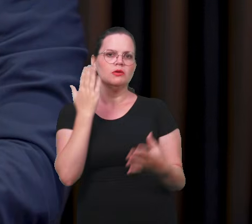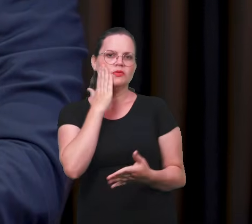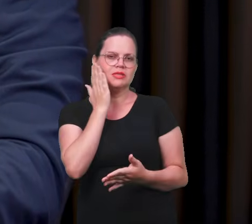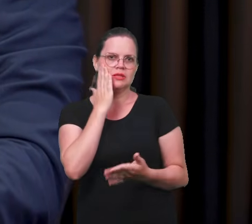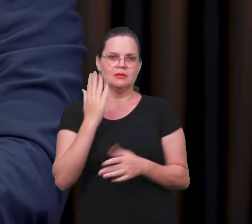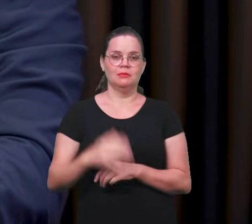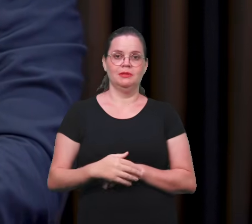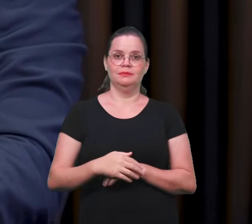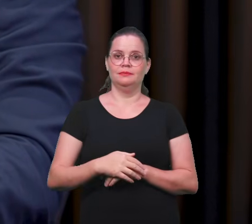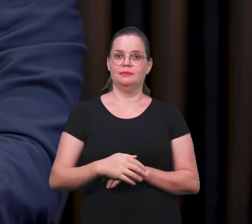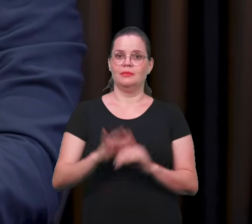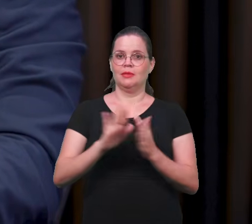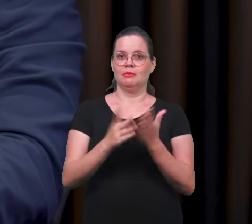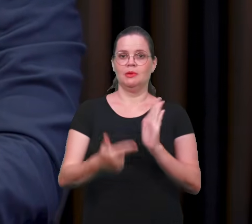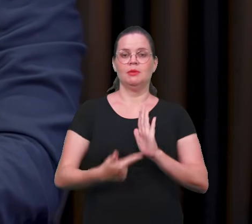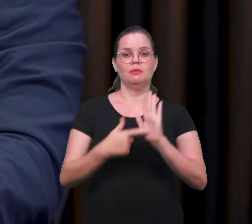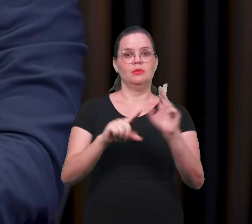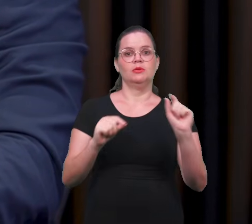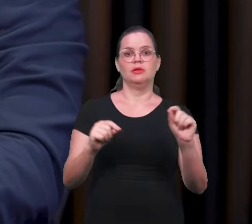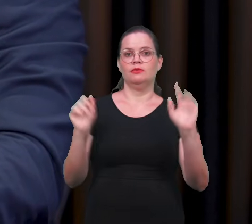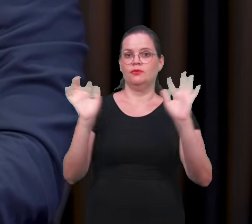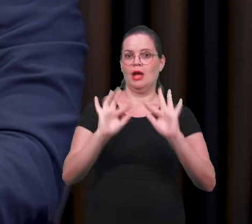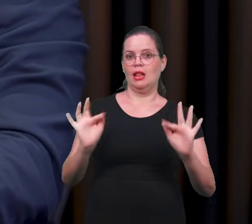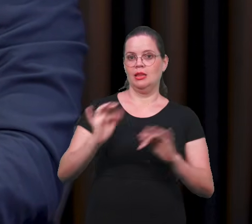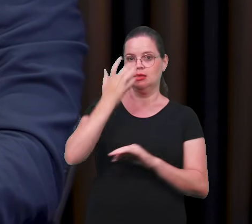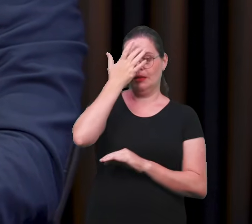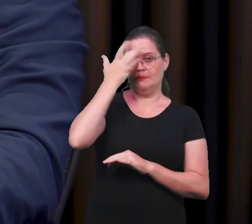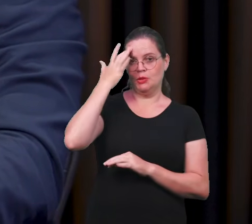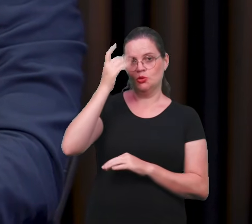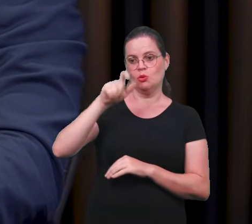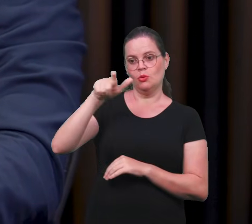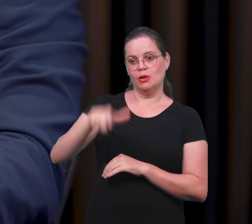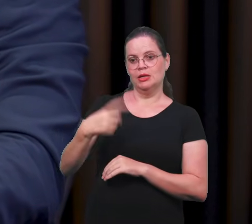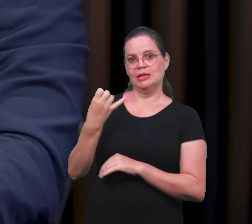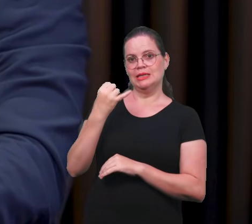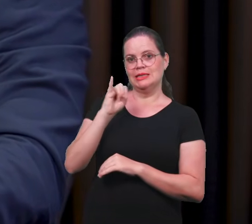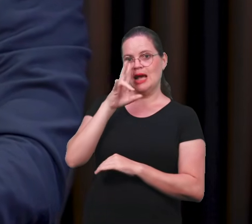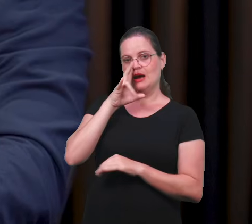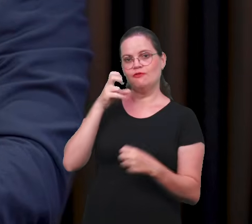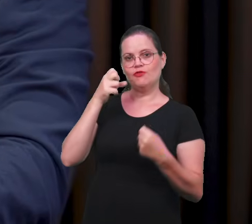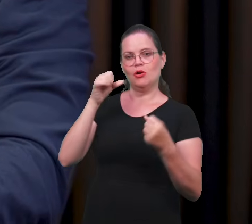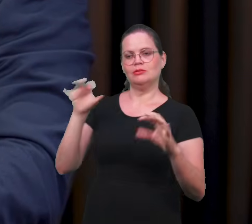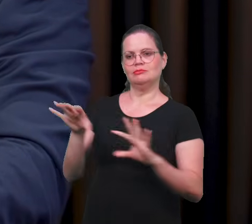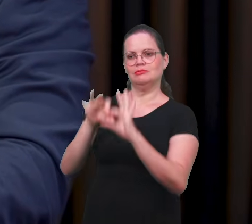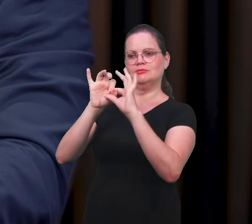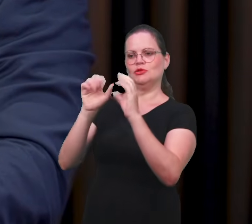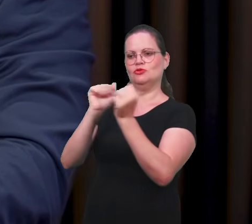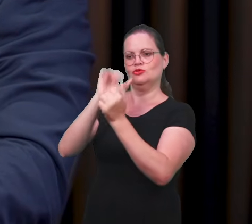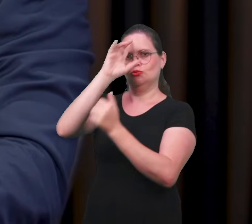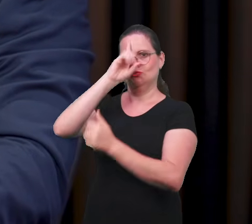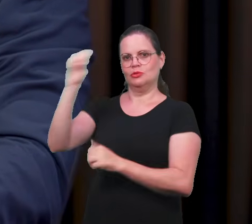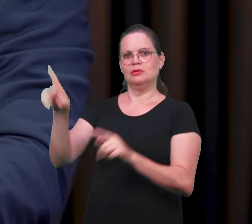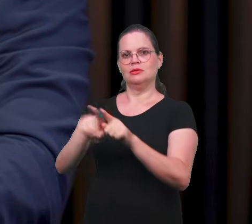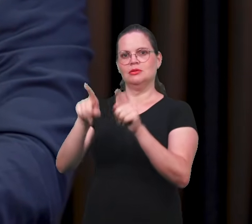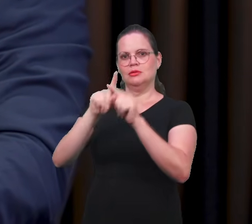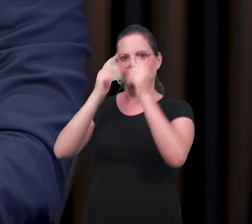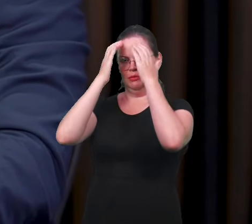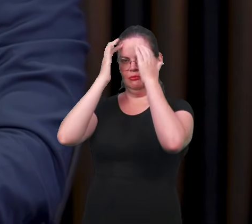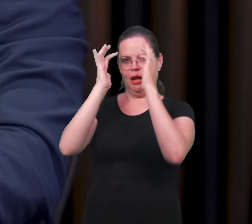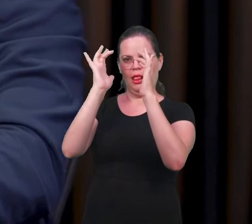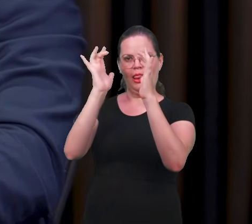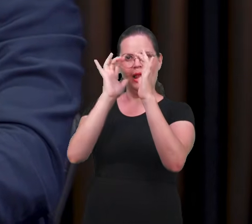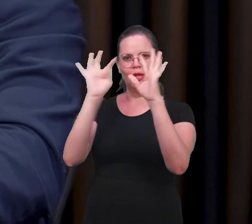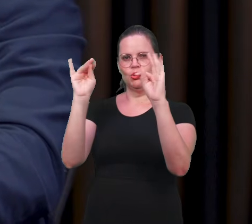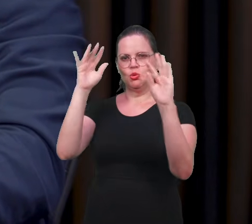assim: bem-aventurado o homem cuja força está em ti, em cujo coração estão os